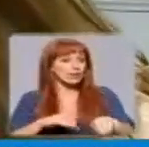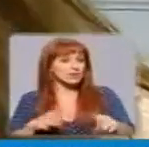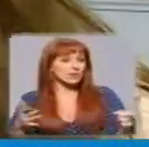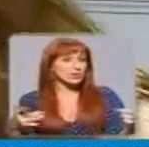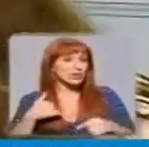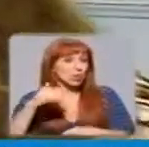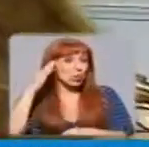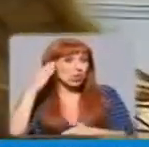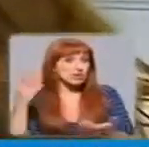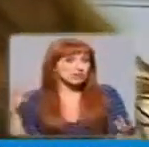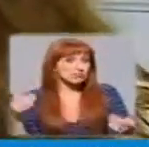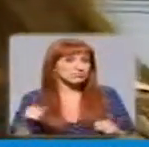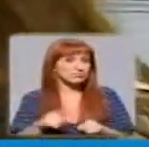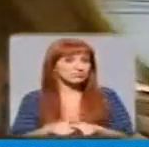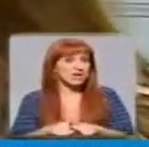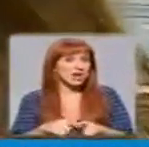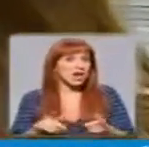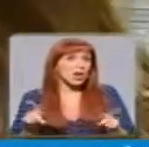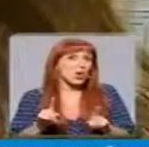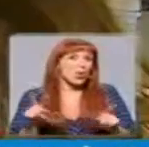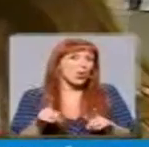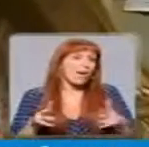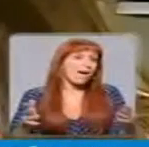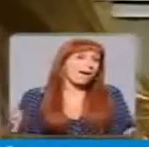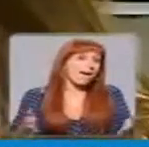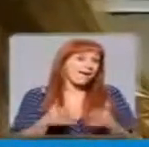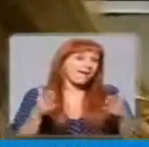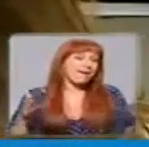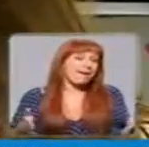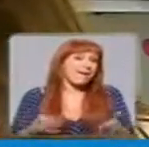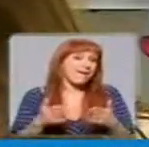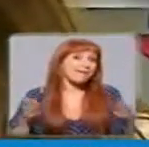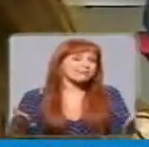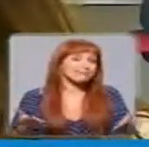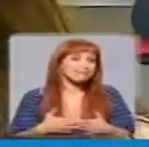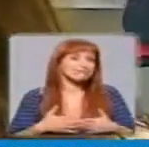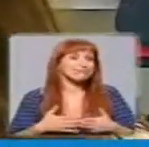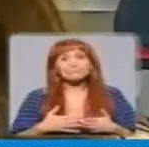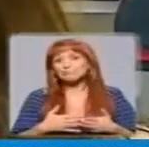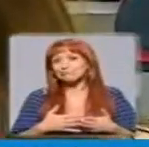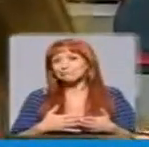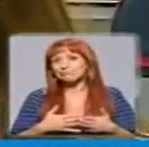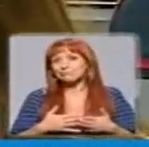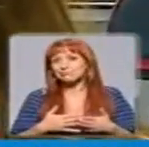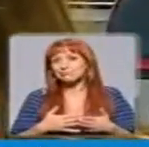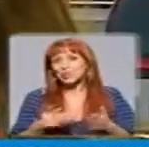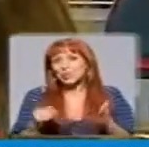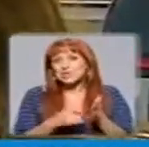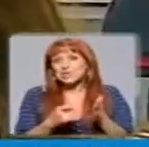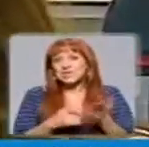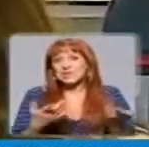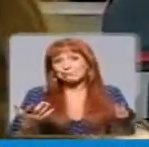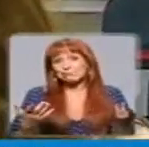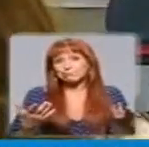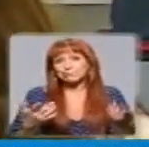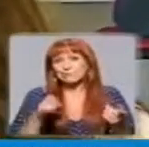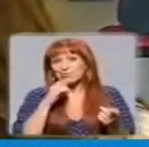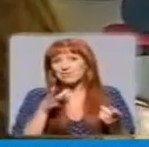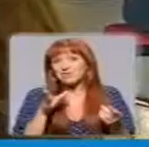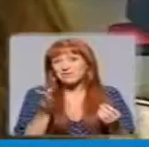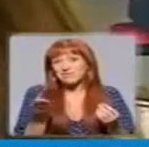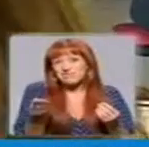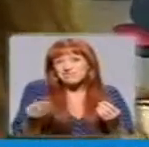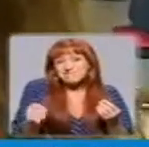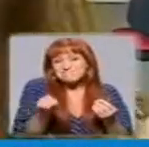acho que pronto talvez não seja exatamente o necessário pronto ela